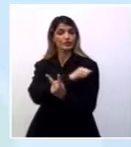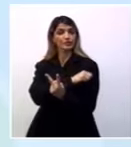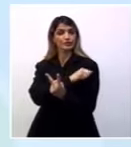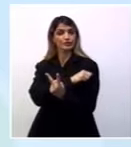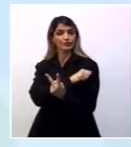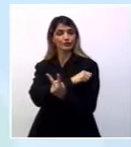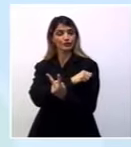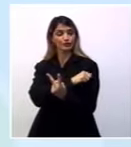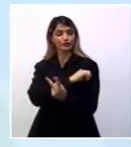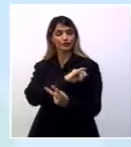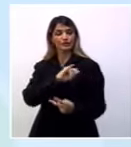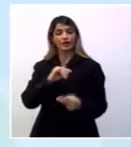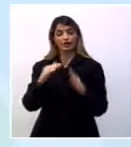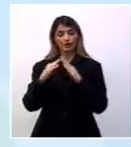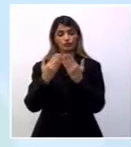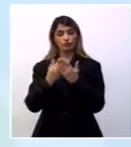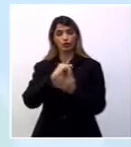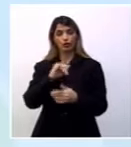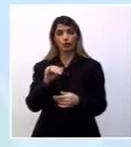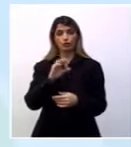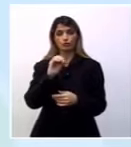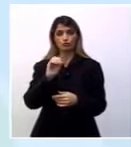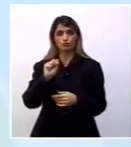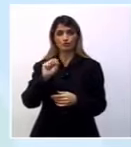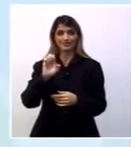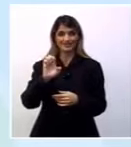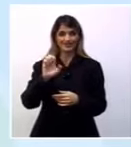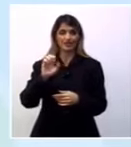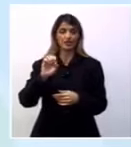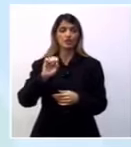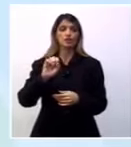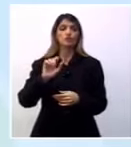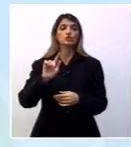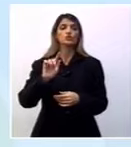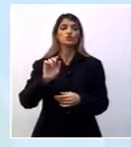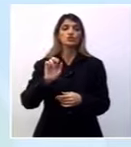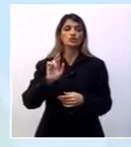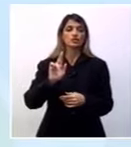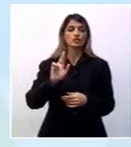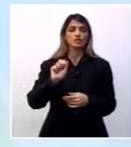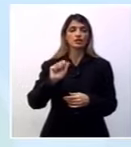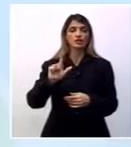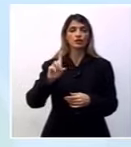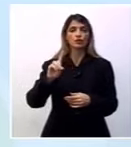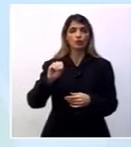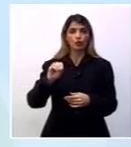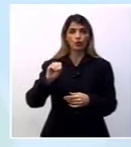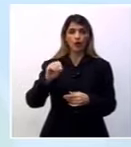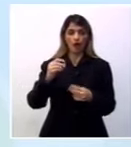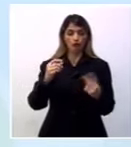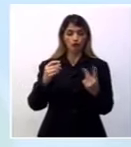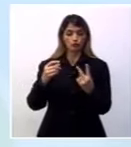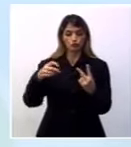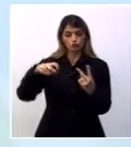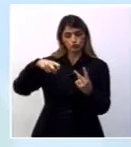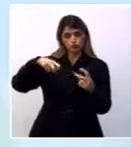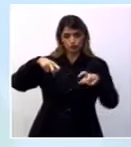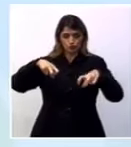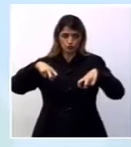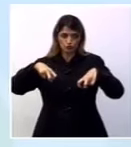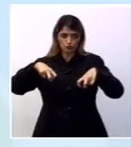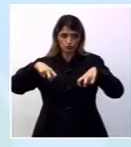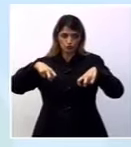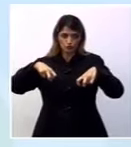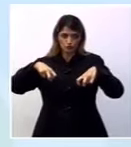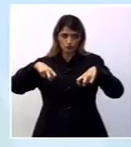no José Geraldo de Lima. Essas duas alunas estão de joelhos no chão, uma está com o joelho um pouquinho projetado no alto.